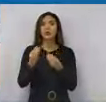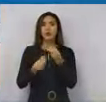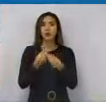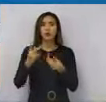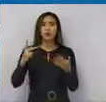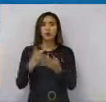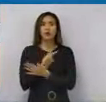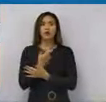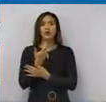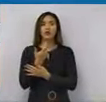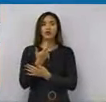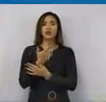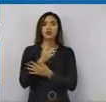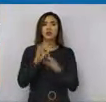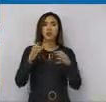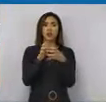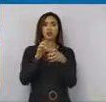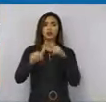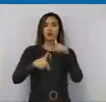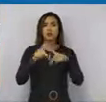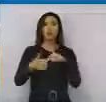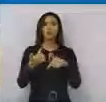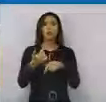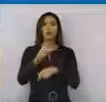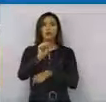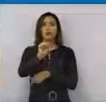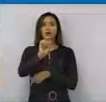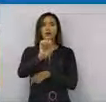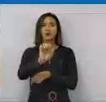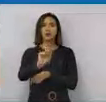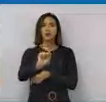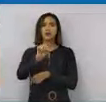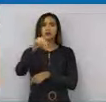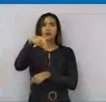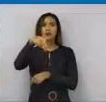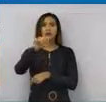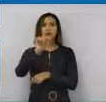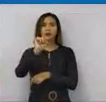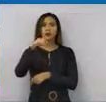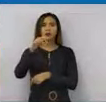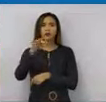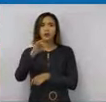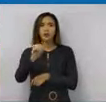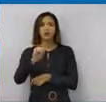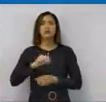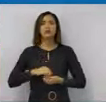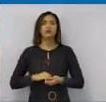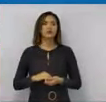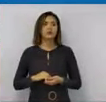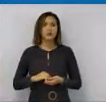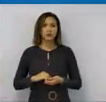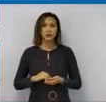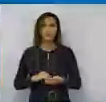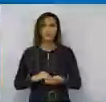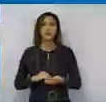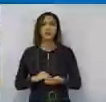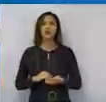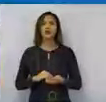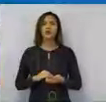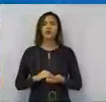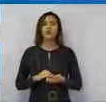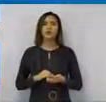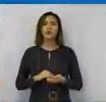a companhia de saneamento. A companhia de saneamento, ela é dividida em unidades, tá? A UNAM,